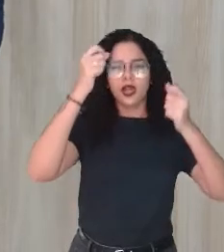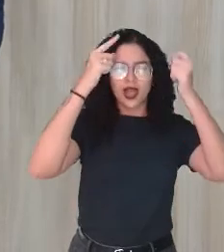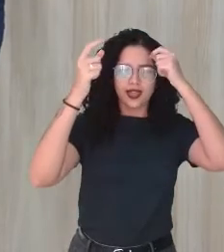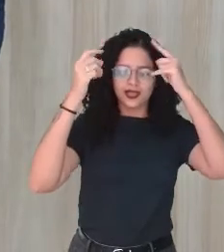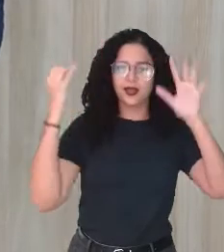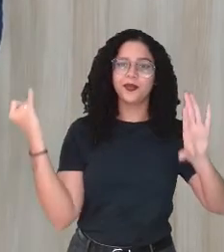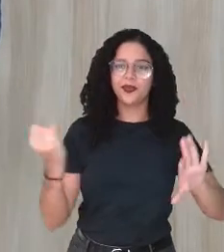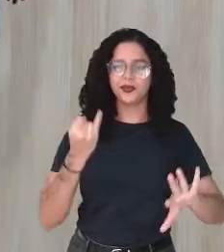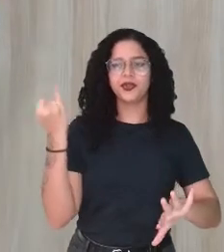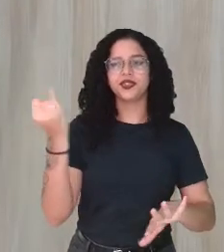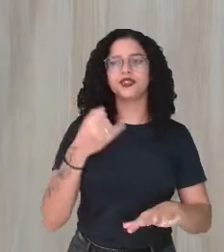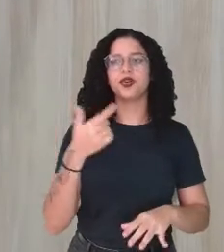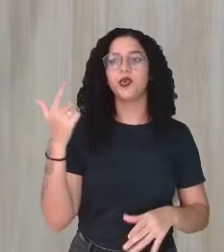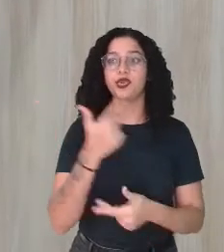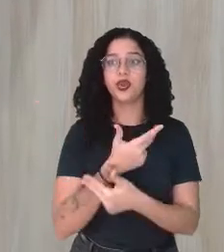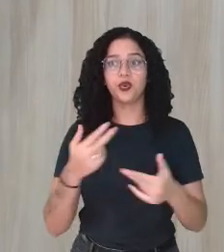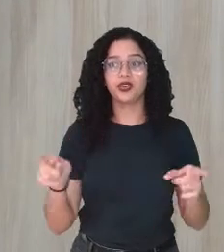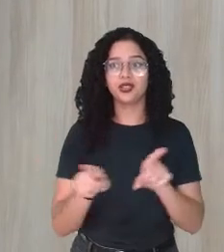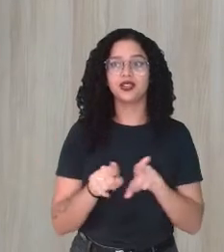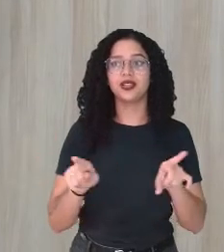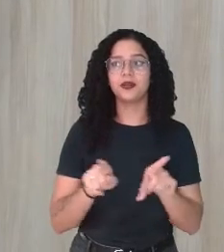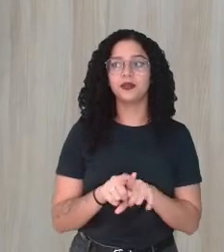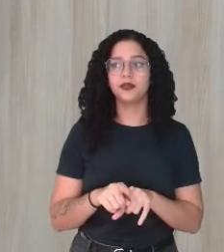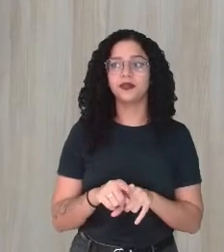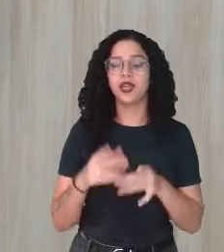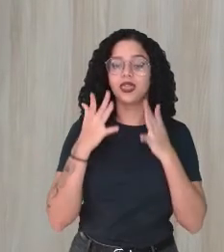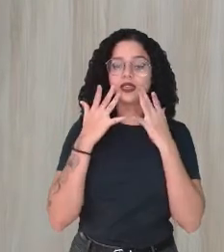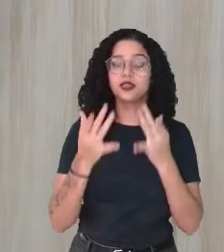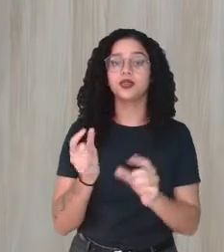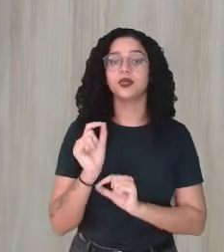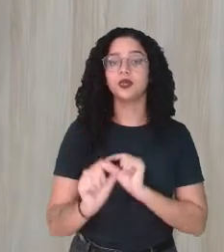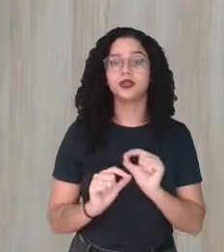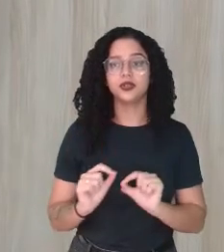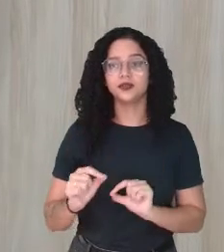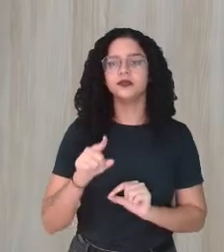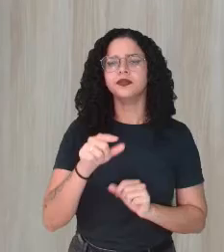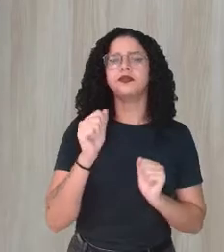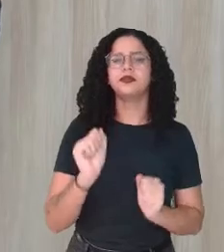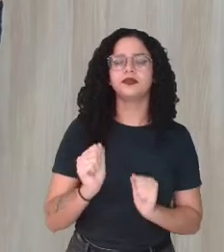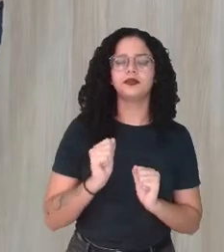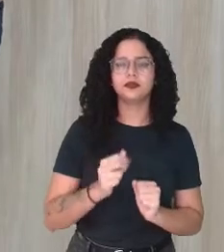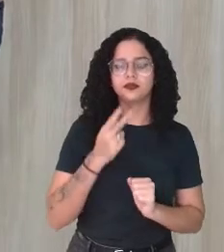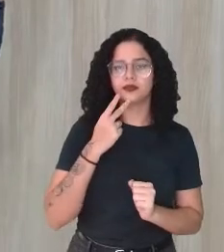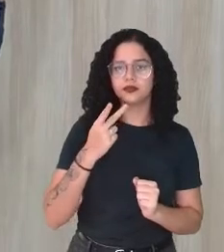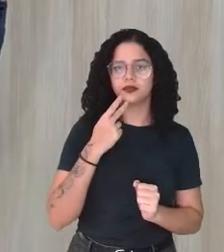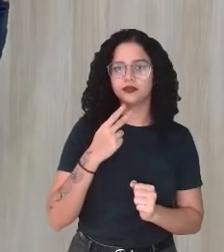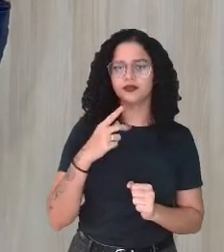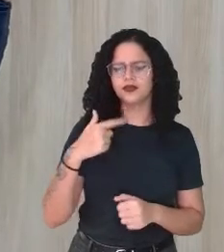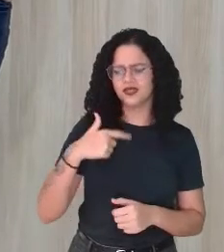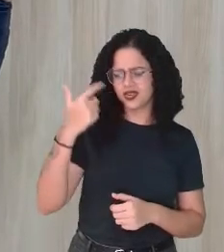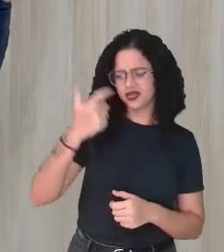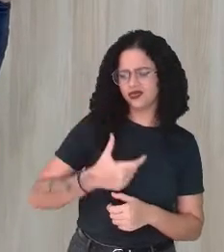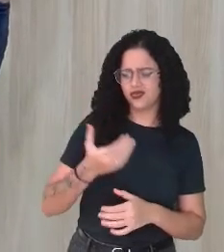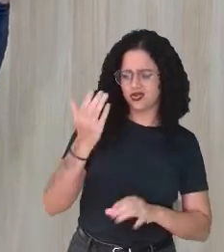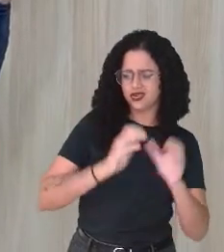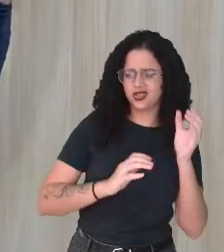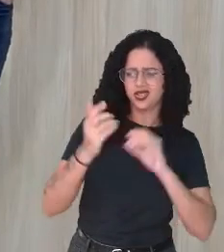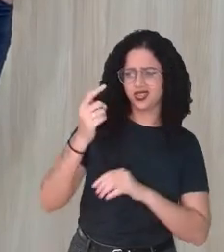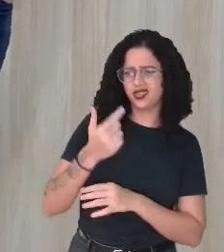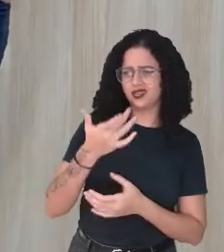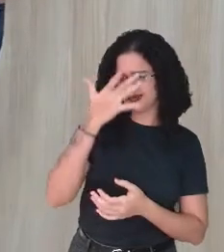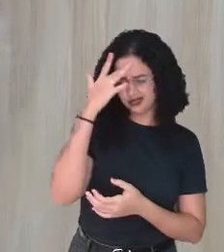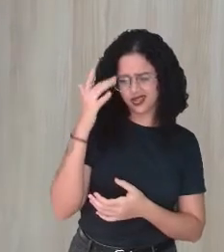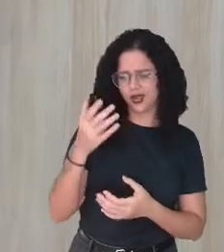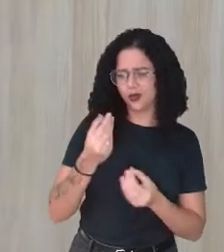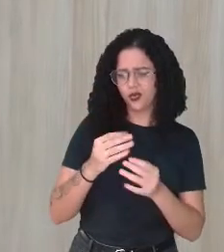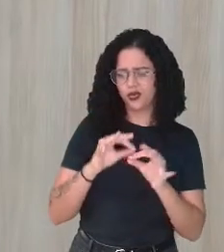super importantes. E outra coisa que eu devo chamar a atenção você pode dizer assim, professora, eu lá vou ser cientista é um negócio